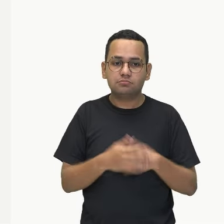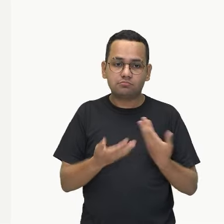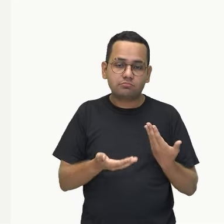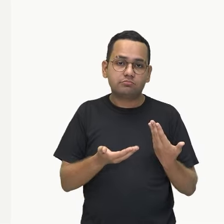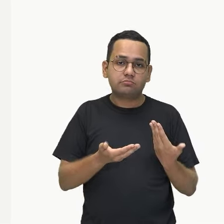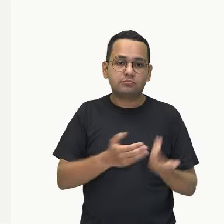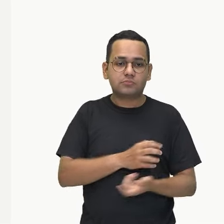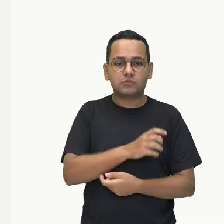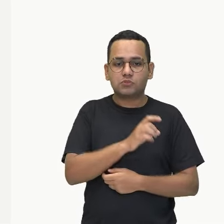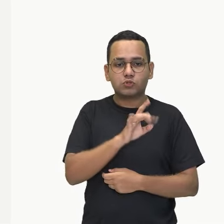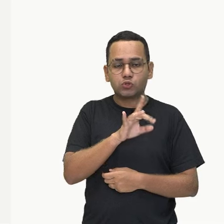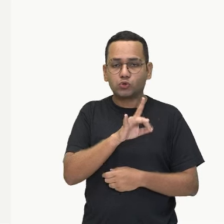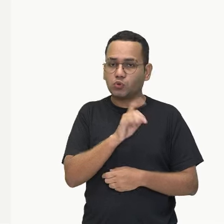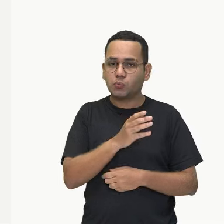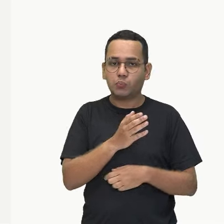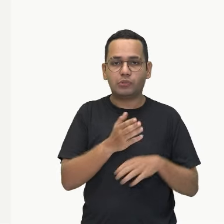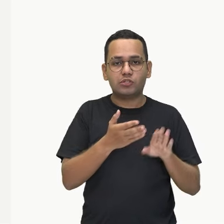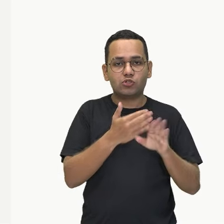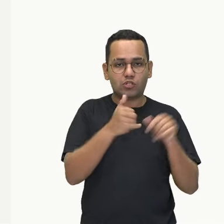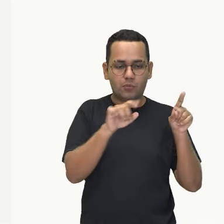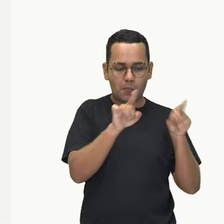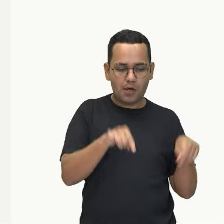tirá-lo do parêntese.